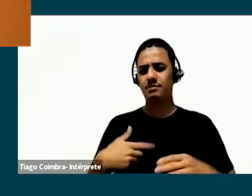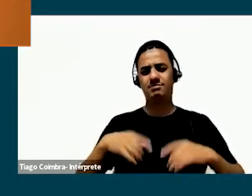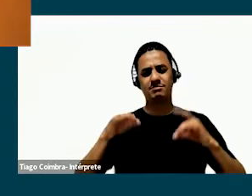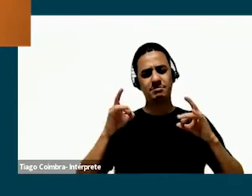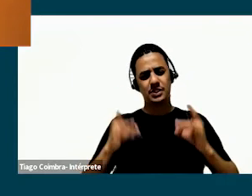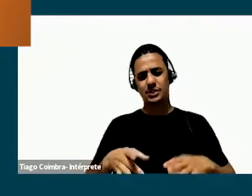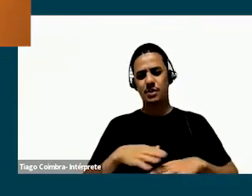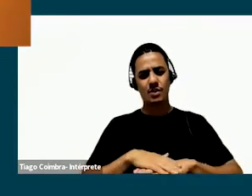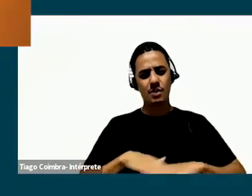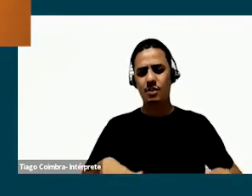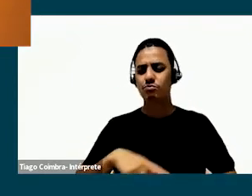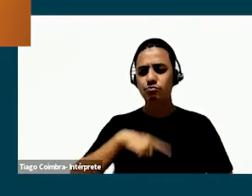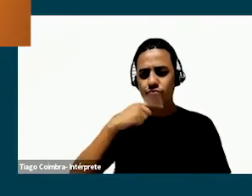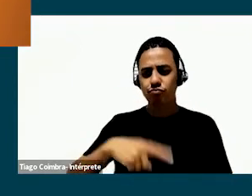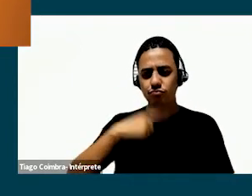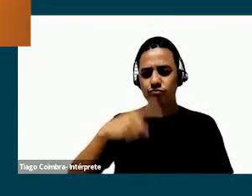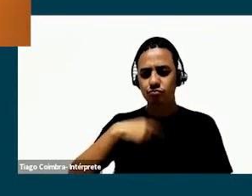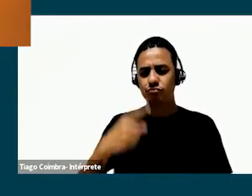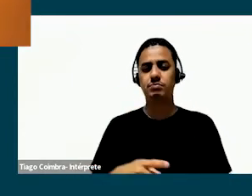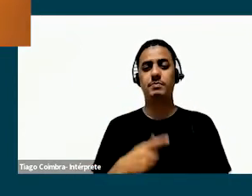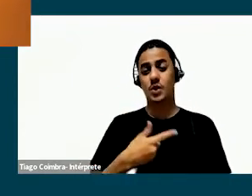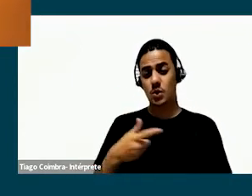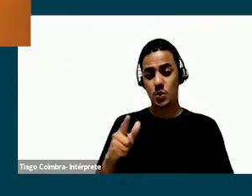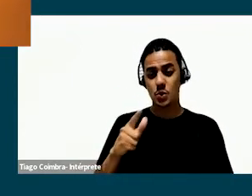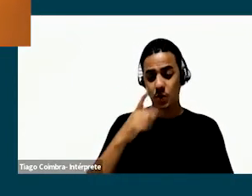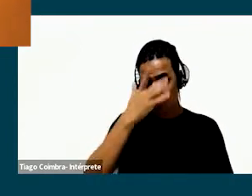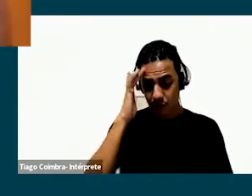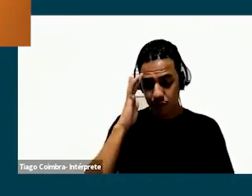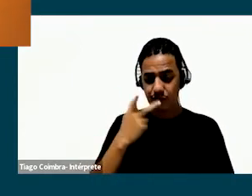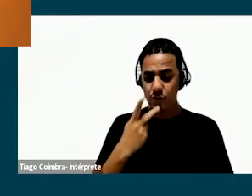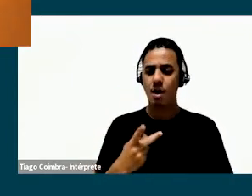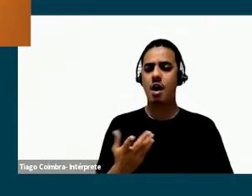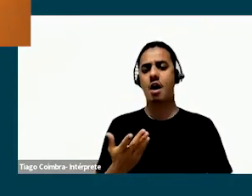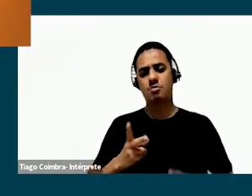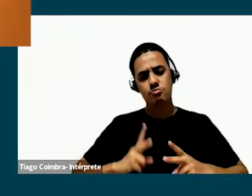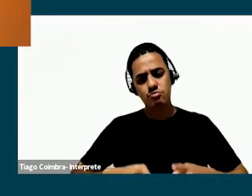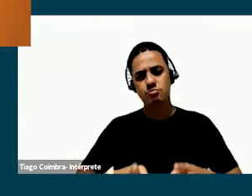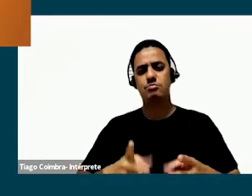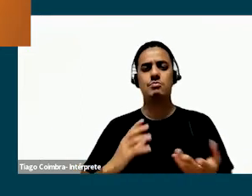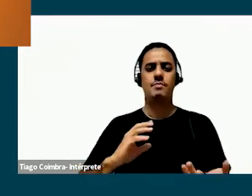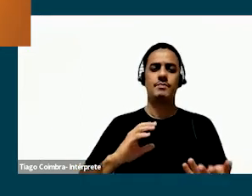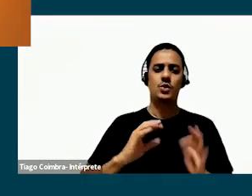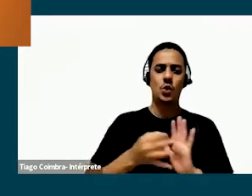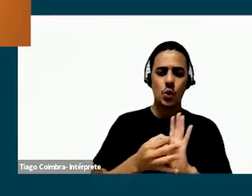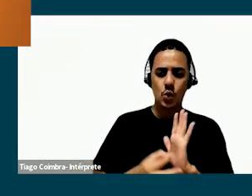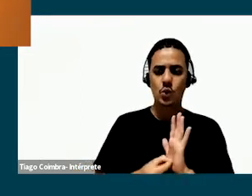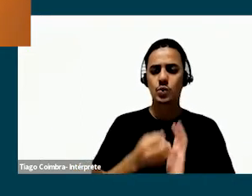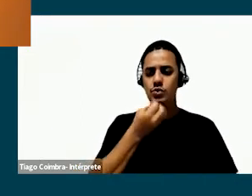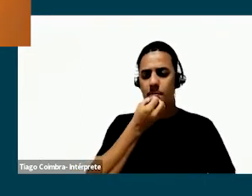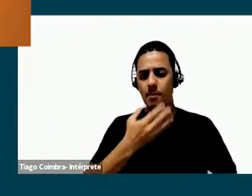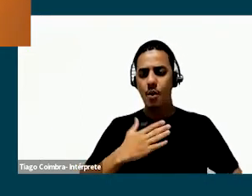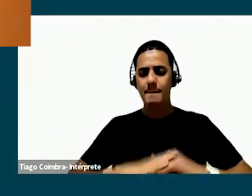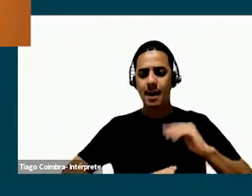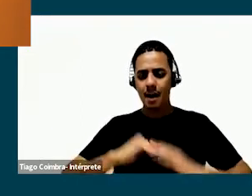largar a toalha, vamos pedir, vamos dizer que não tem como. Alguns diziam, não, vamos seguir no Clean Code, vamos seguir em Solid, em boas